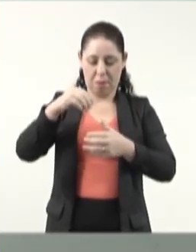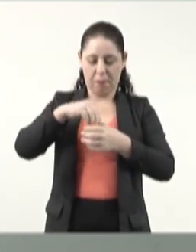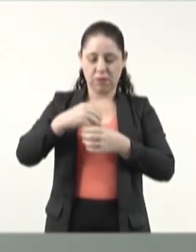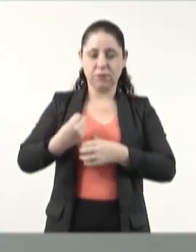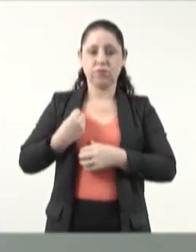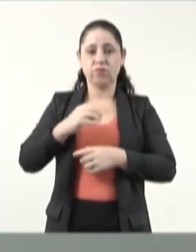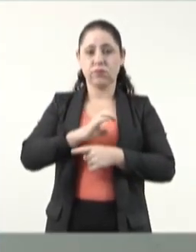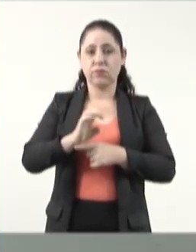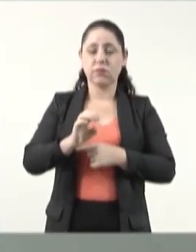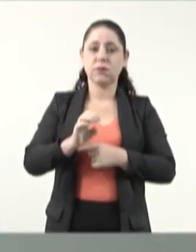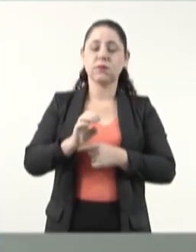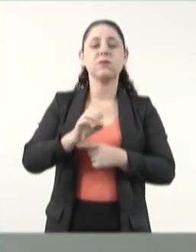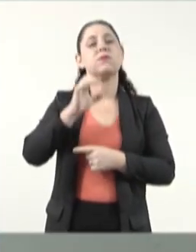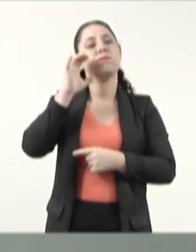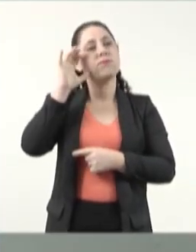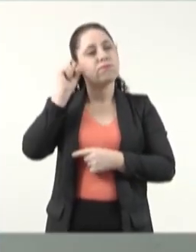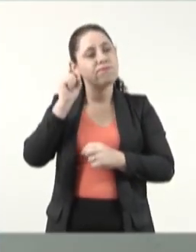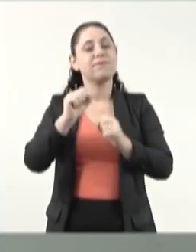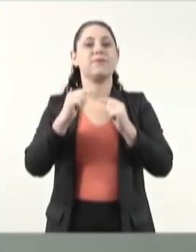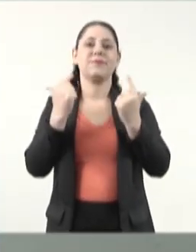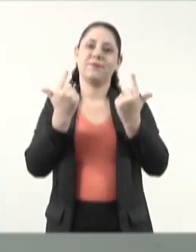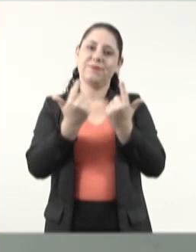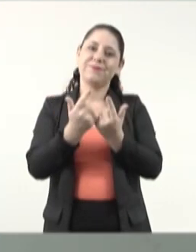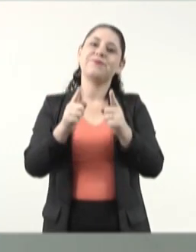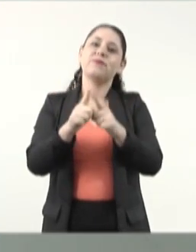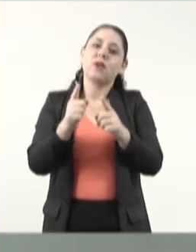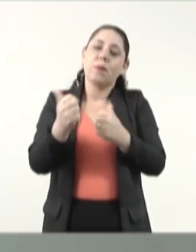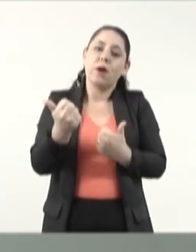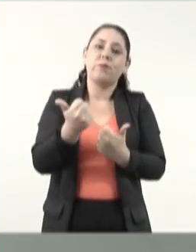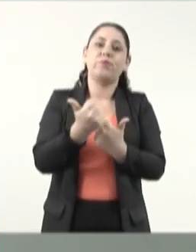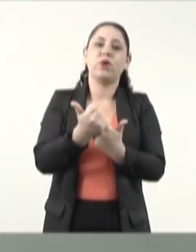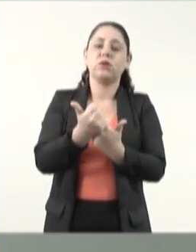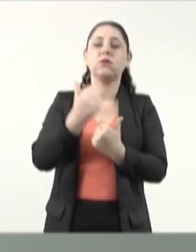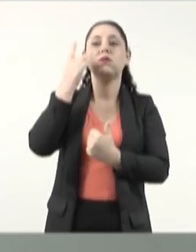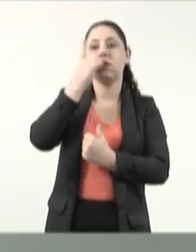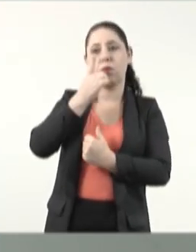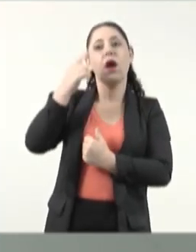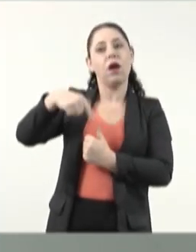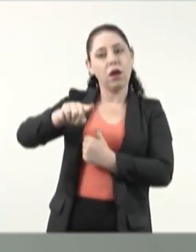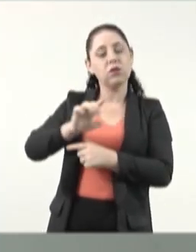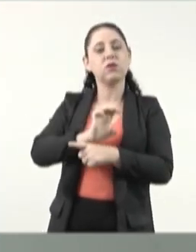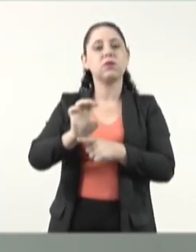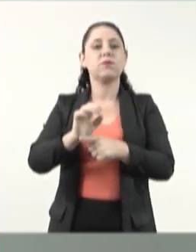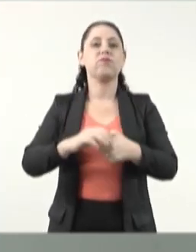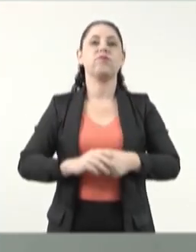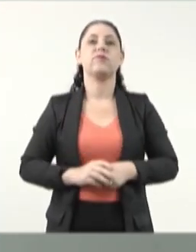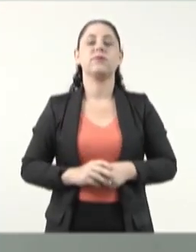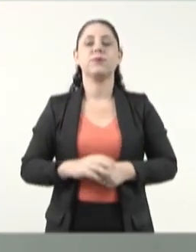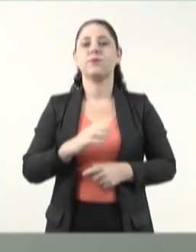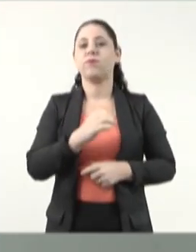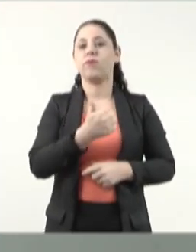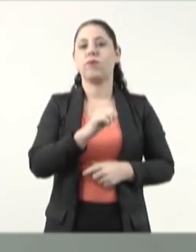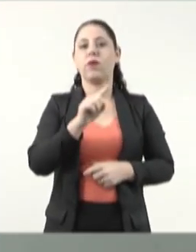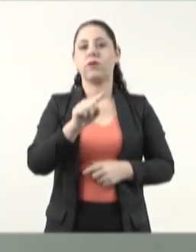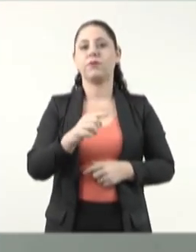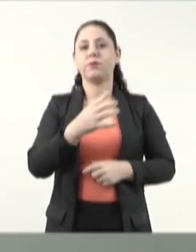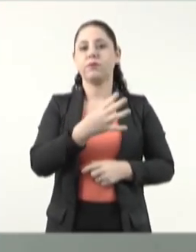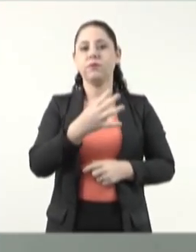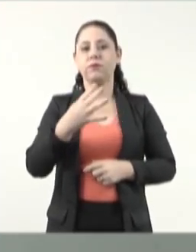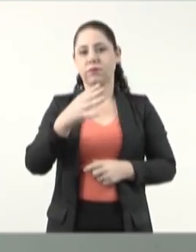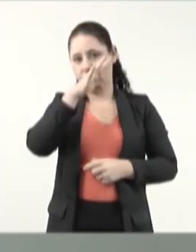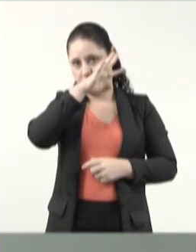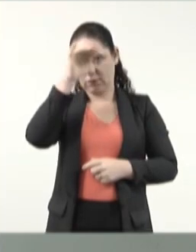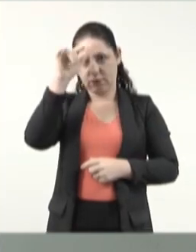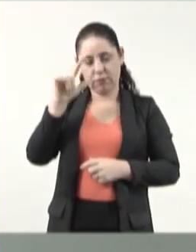sul-mato-grossense, mas que está sendo ouvida pela Assembleia Legislativa e também recebendo apoio dos parlamentares estaduais. 11 horas e 44 minutos em